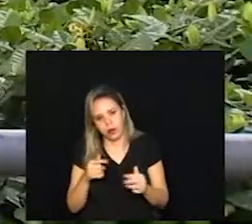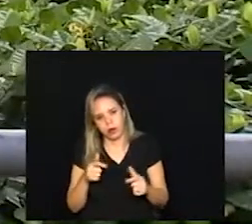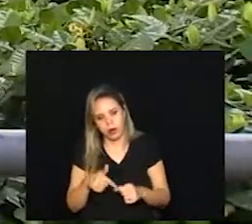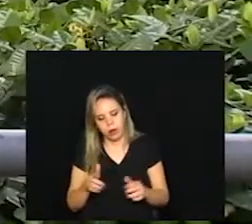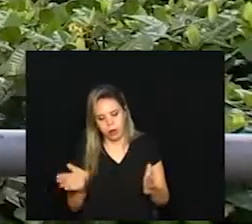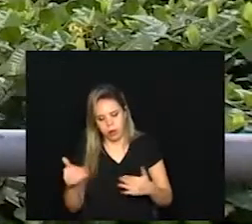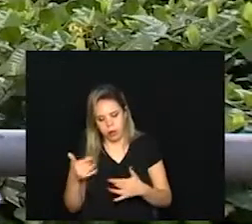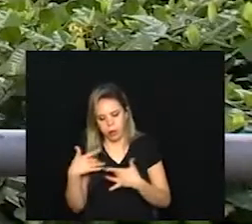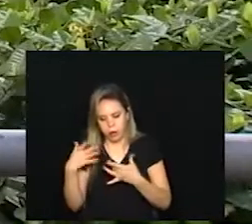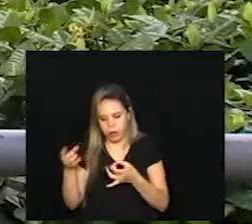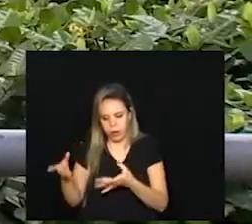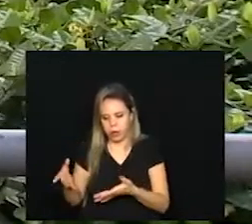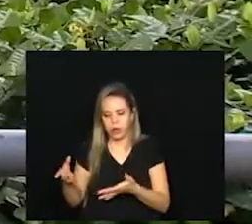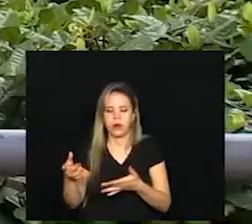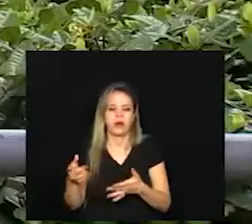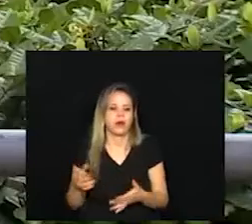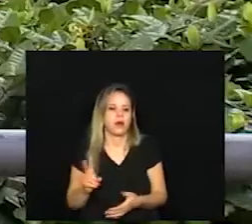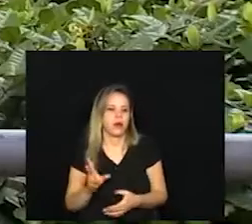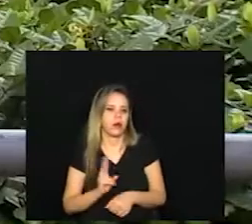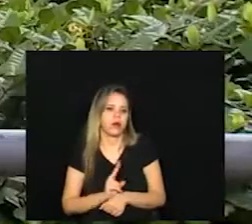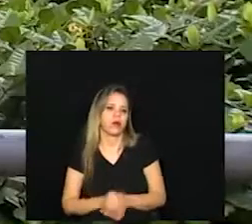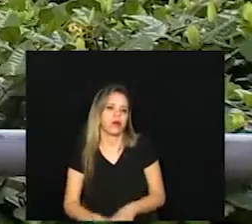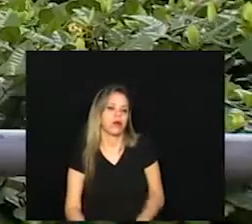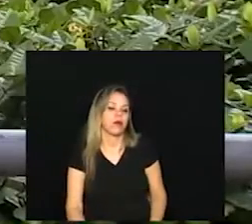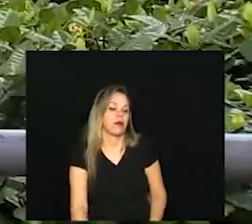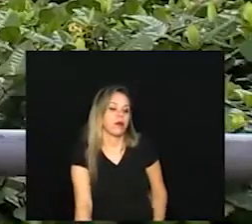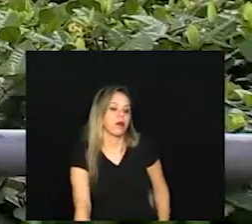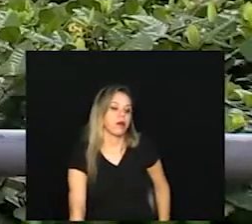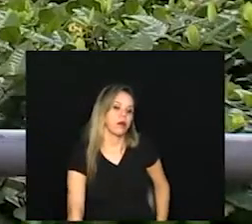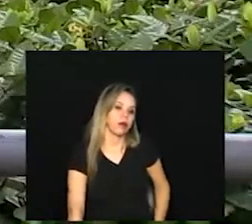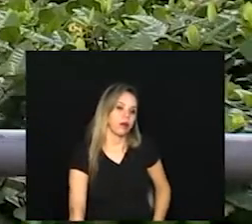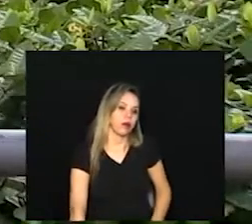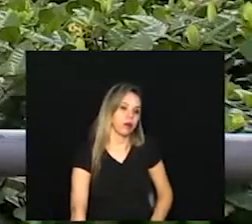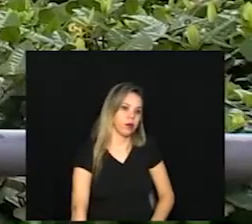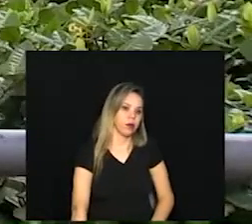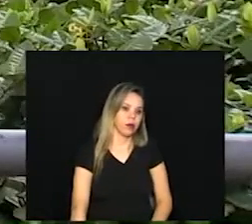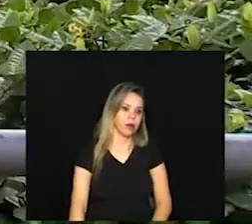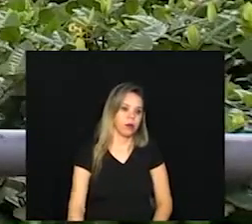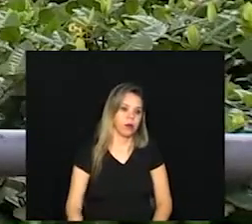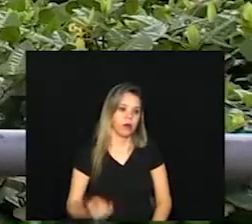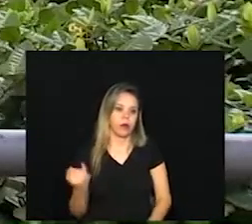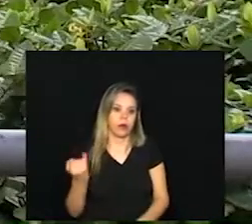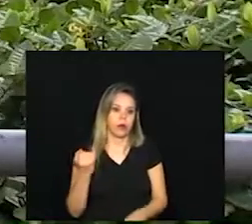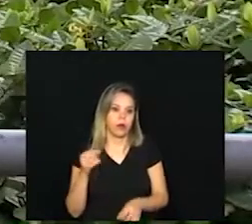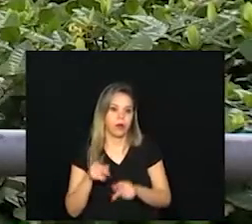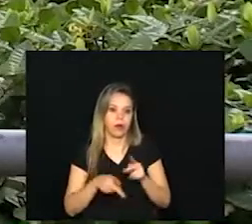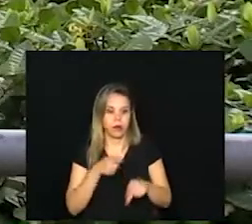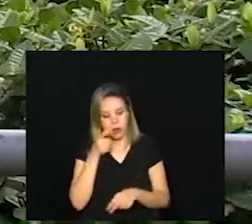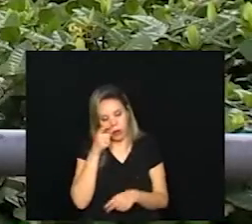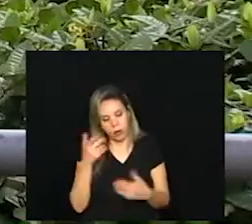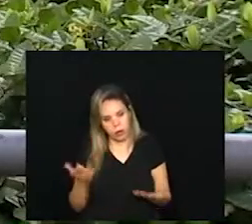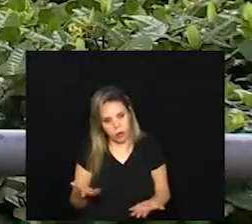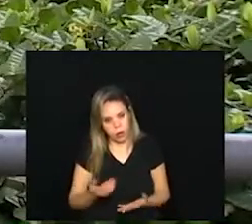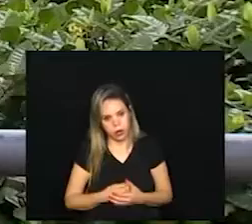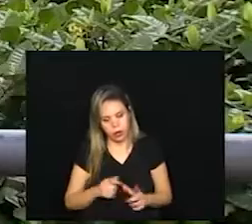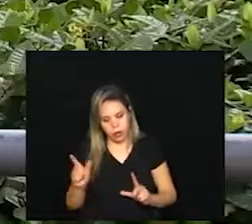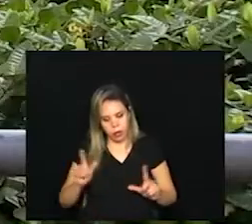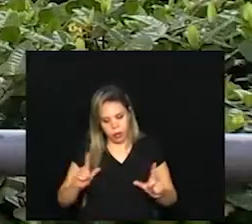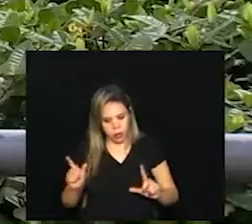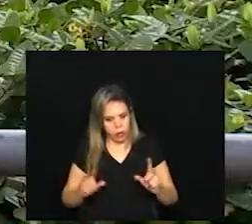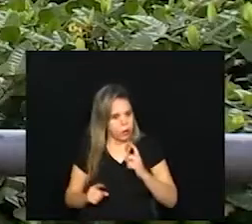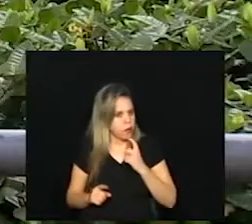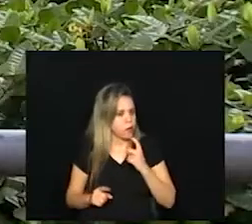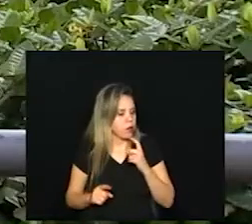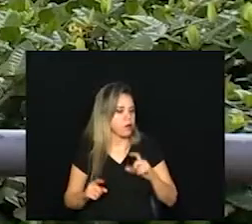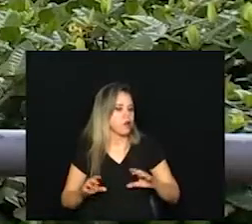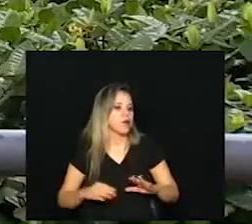caixa e você pode deixar a sua doação com segurança. Para a gente passar, inclusive, a informação para o telespectador da TV Câmara